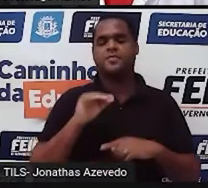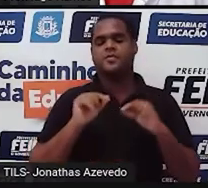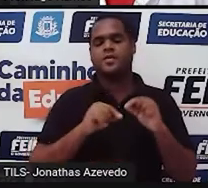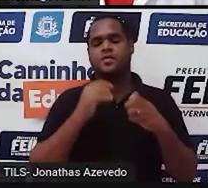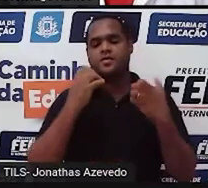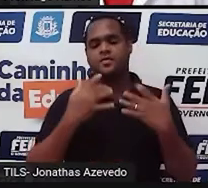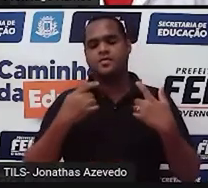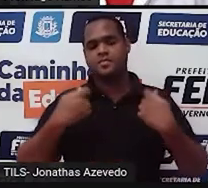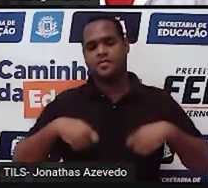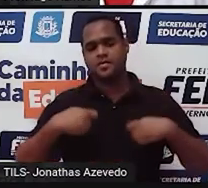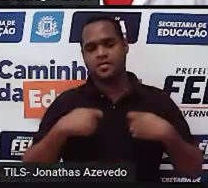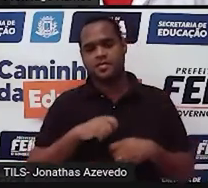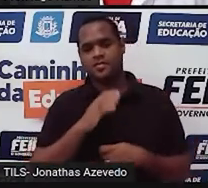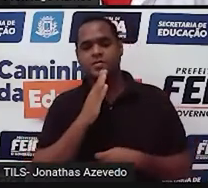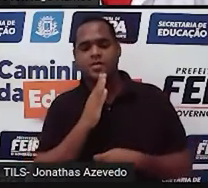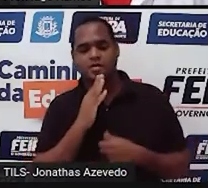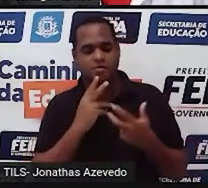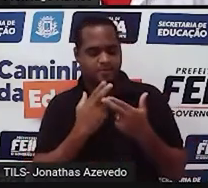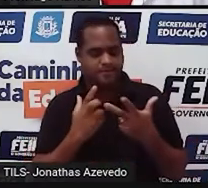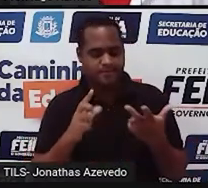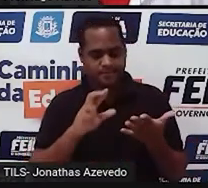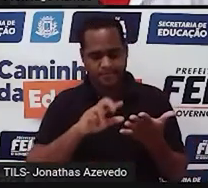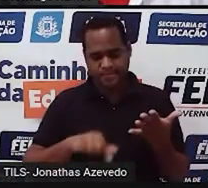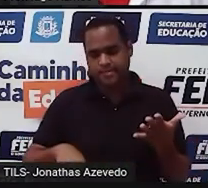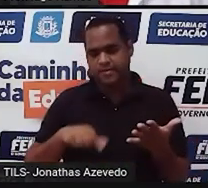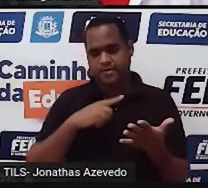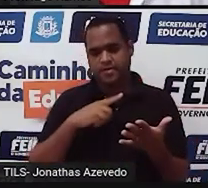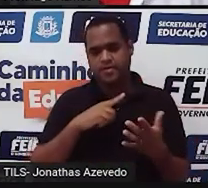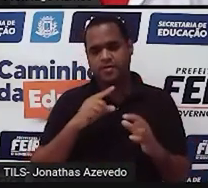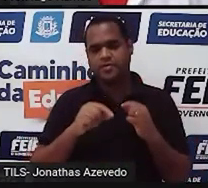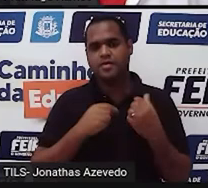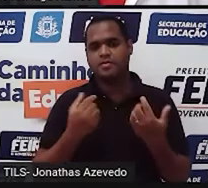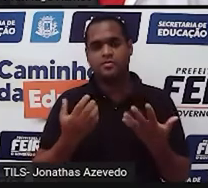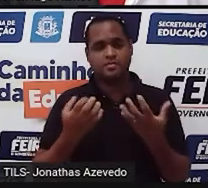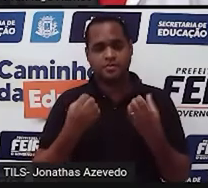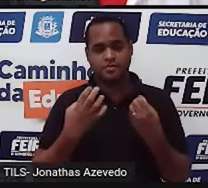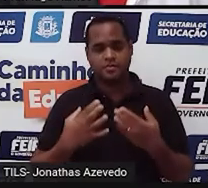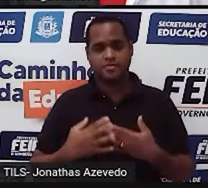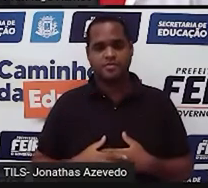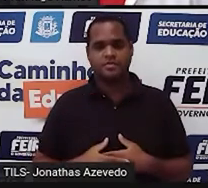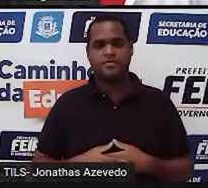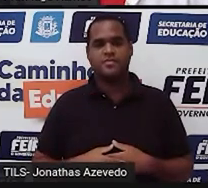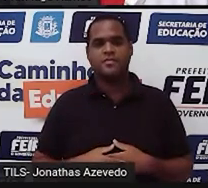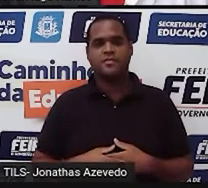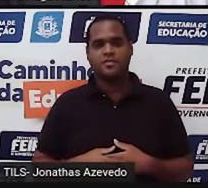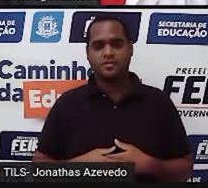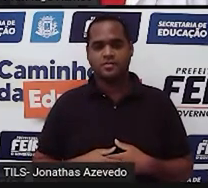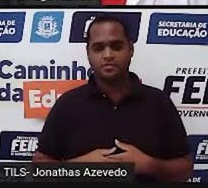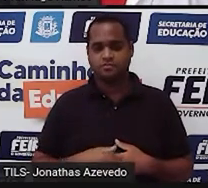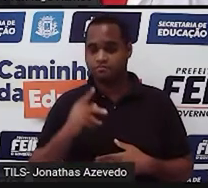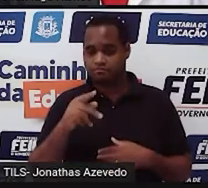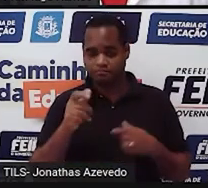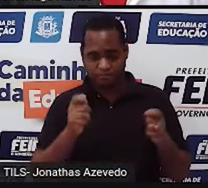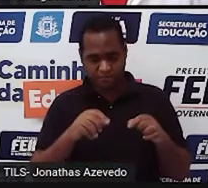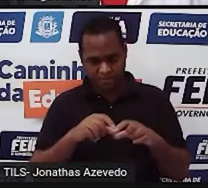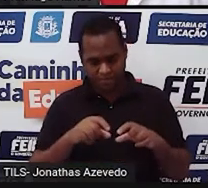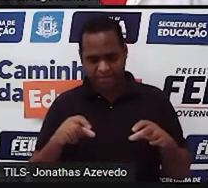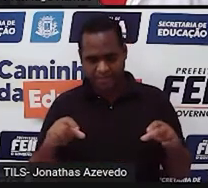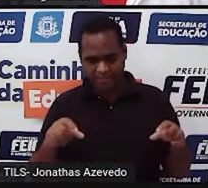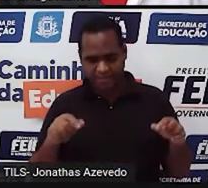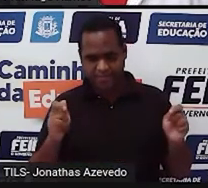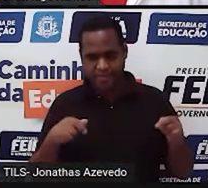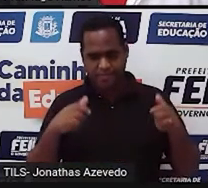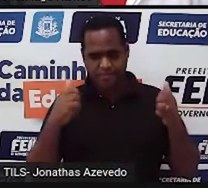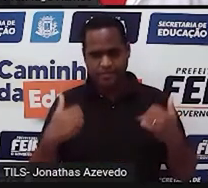precisa né ter um conhecimento sobre essas coisinhas aqui ok então vamos lá se você tiver uma régua é bom